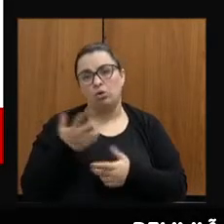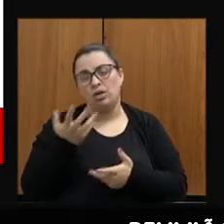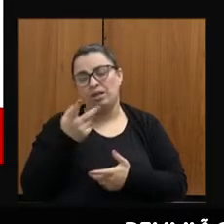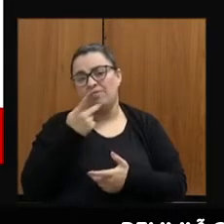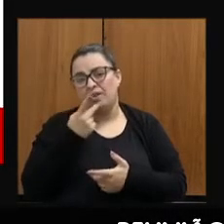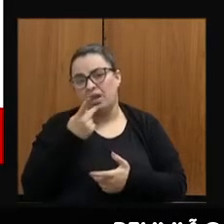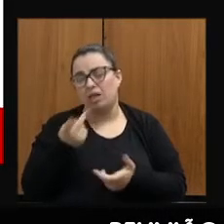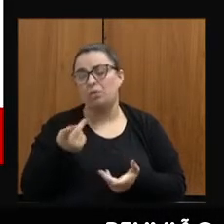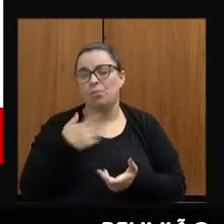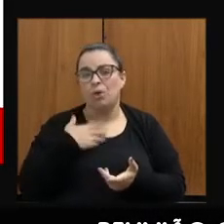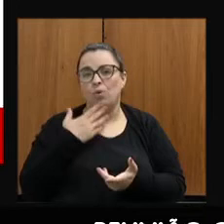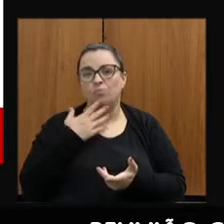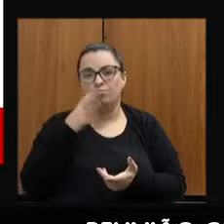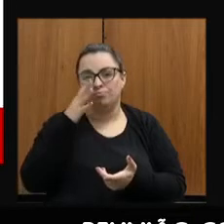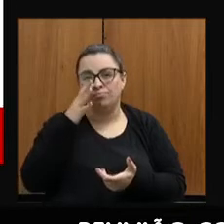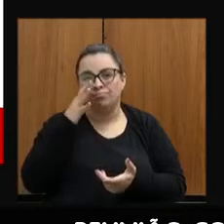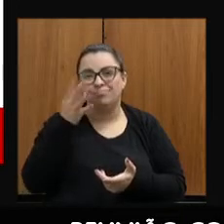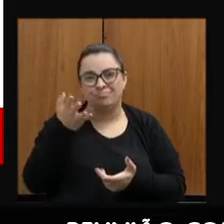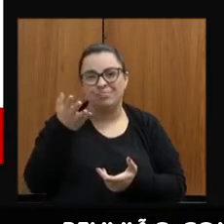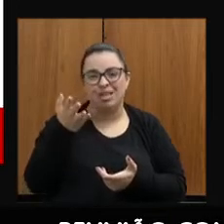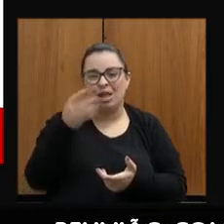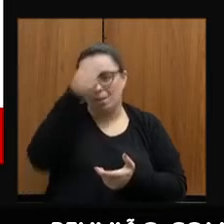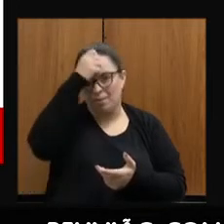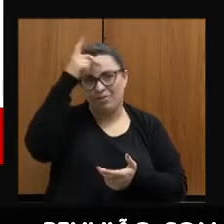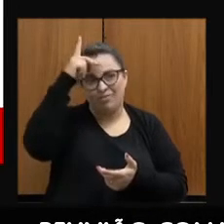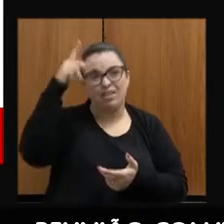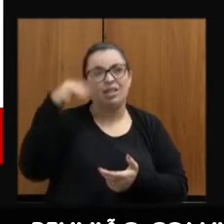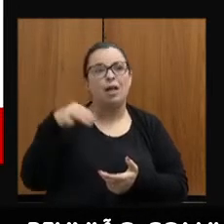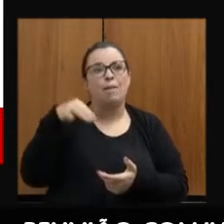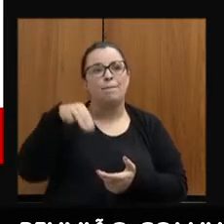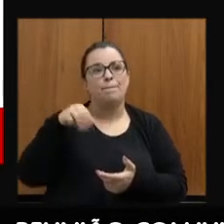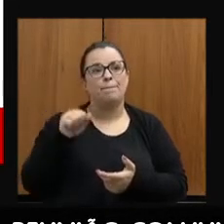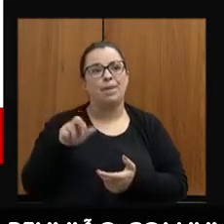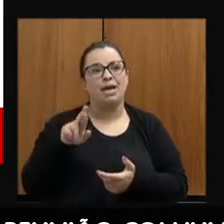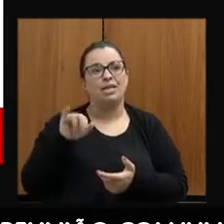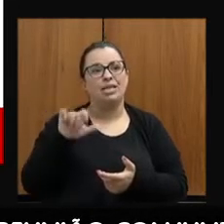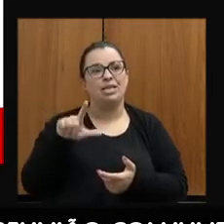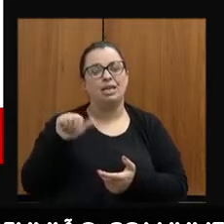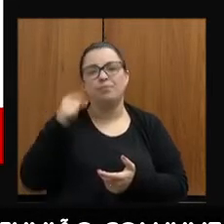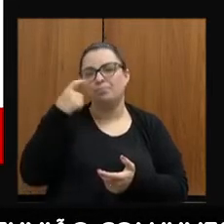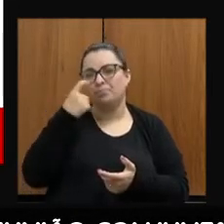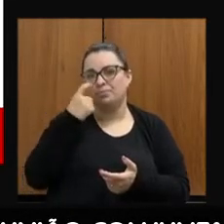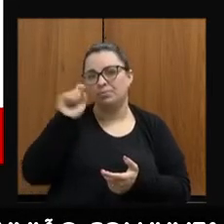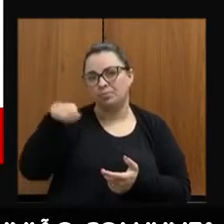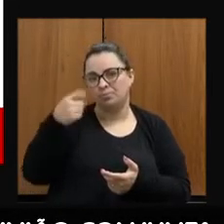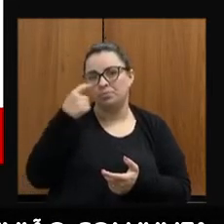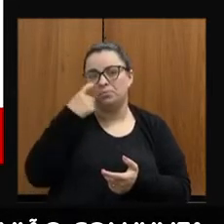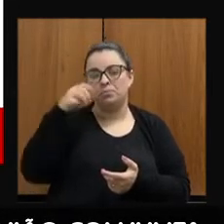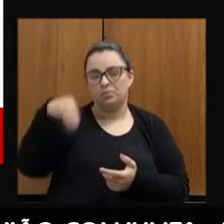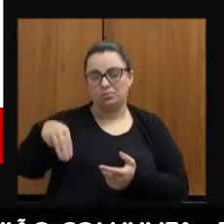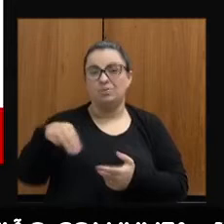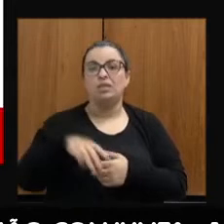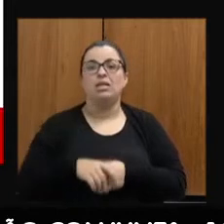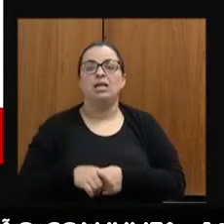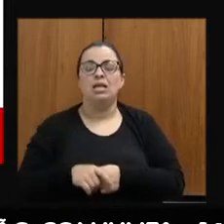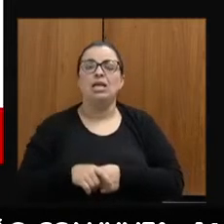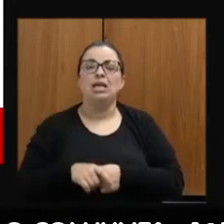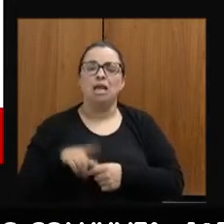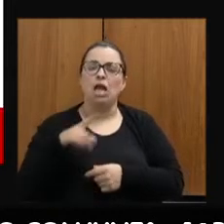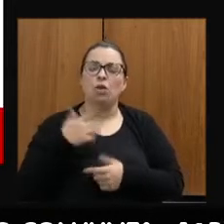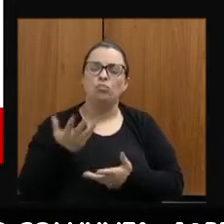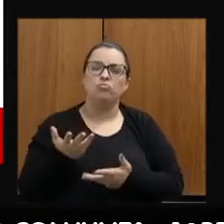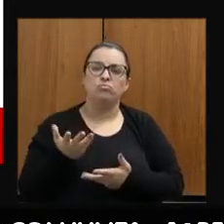meu apreço e admiração pela prefeita Marília alguém com quem eu e eu tenho